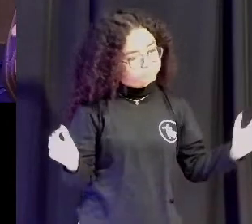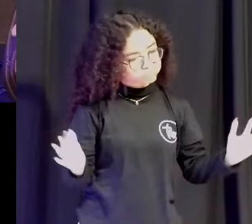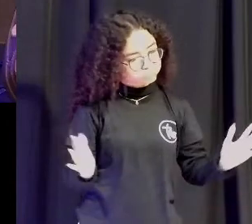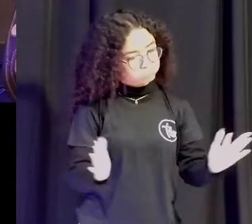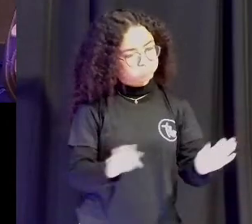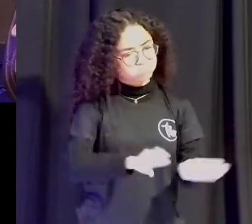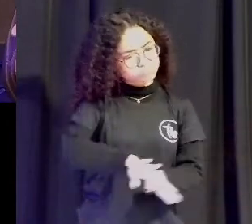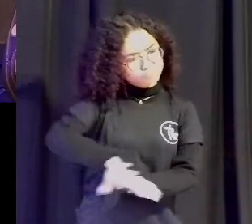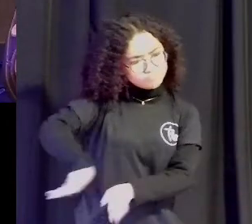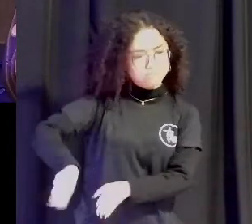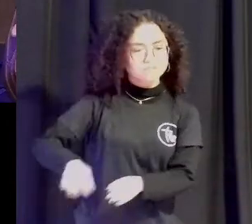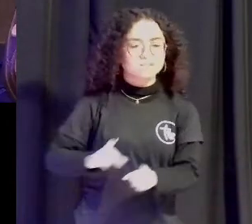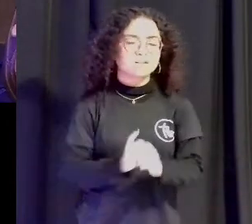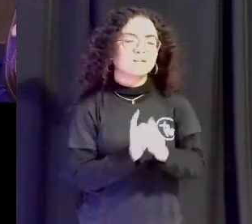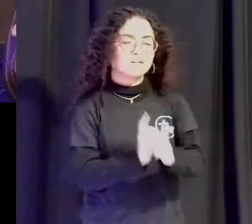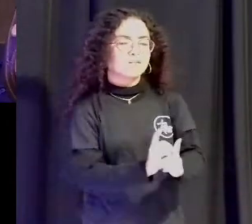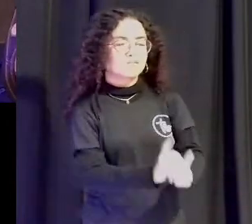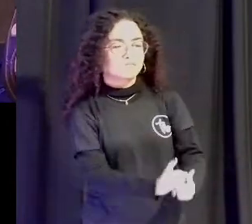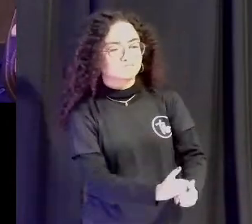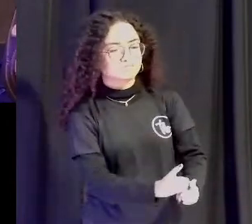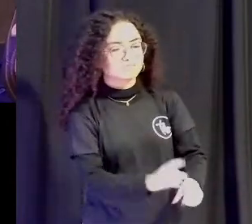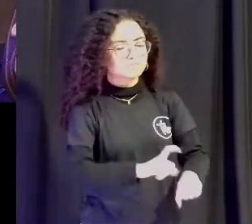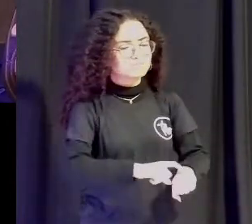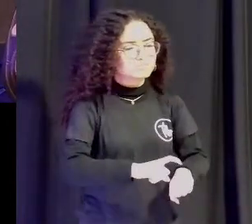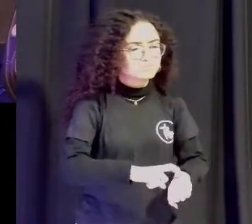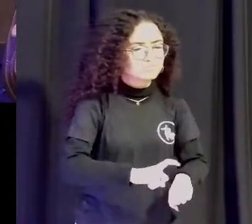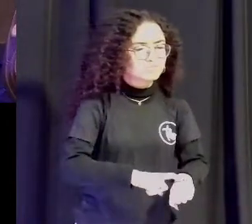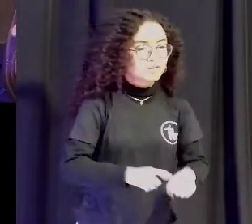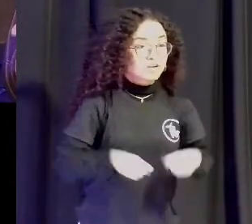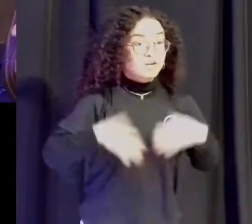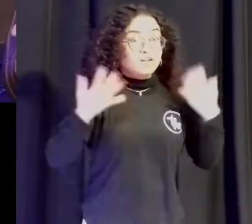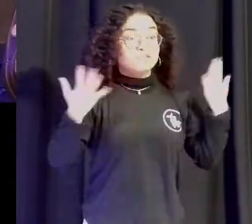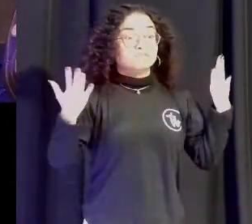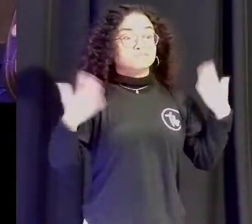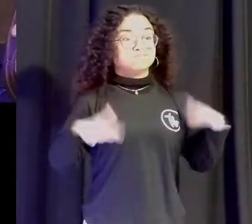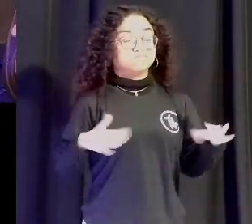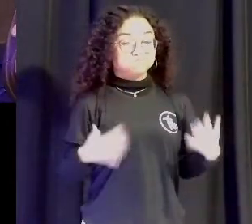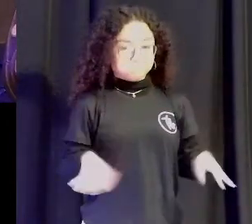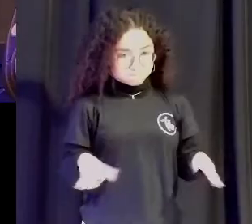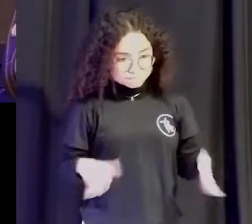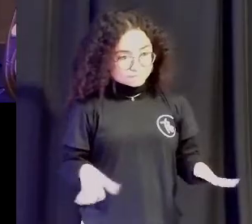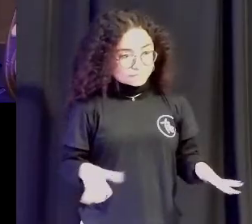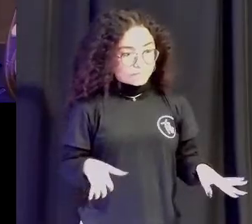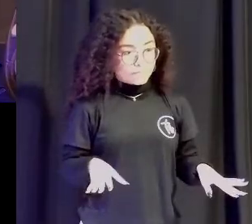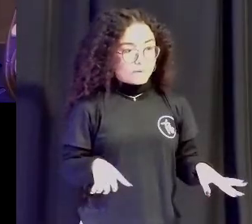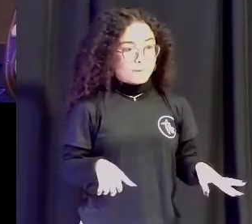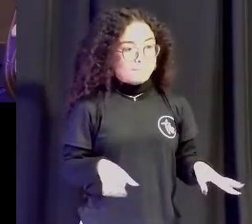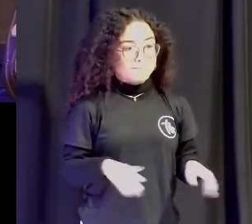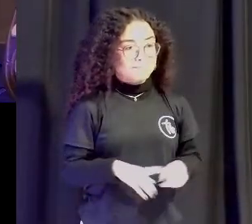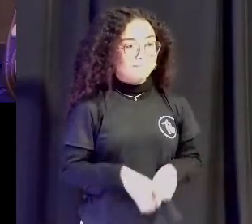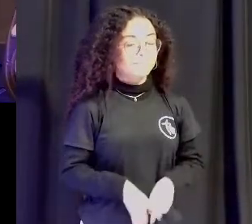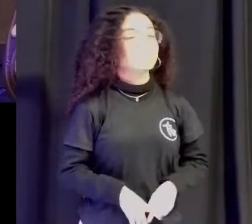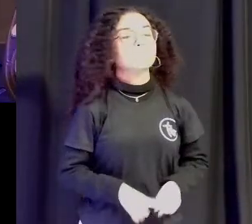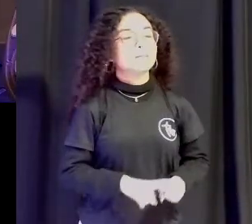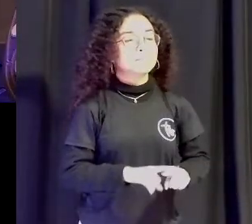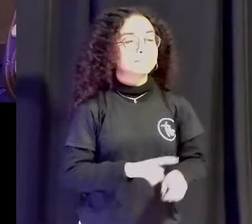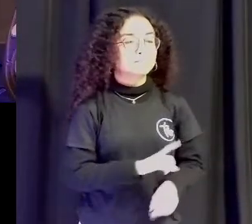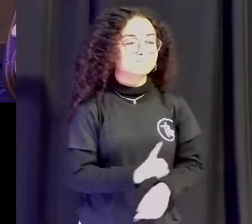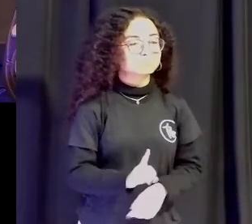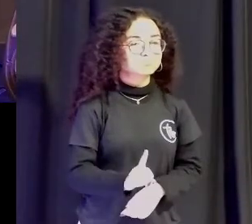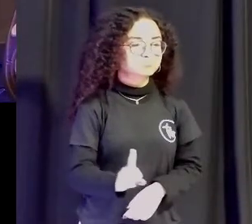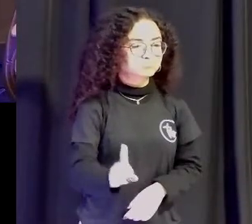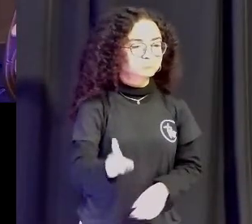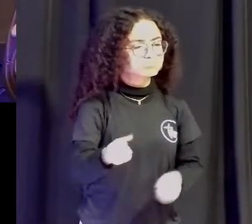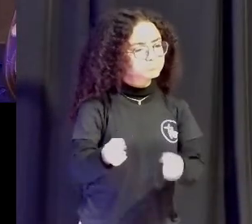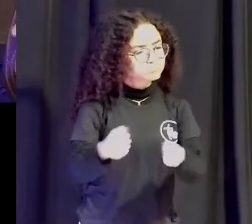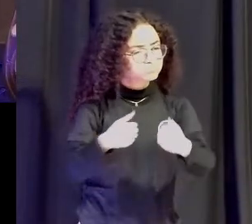deixou aqueles momentos de êxtase para, em secreto, sair